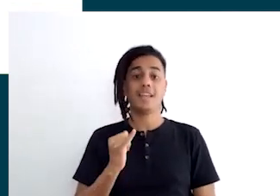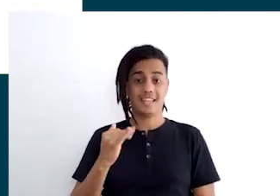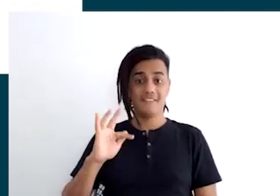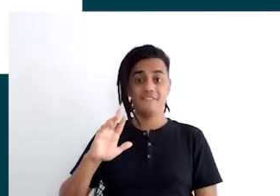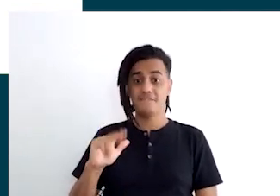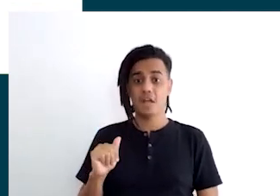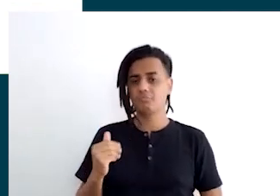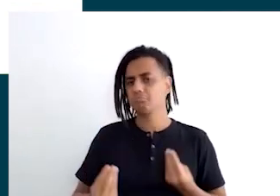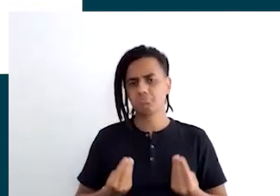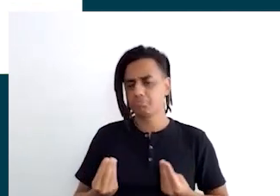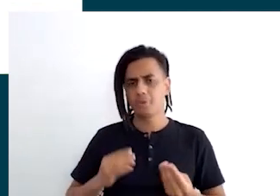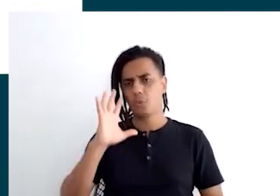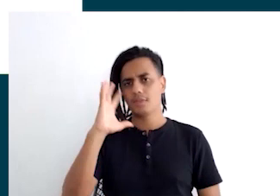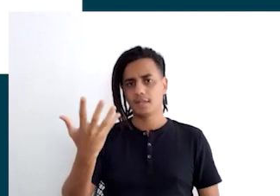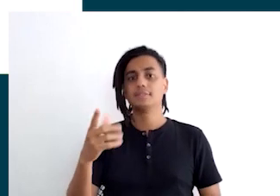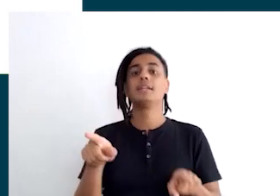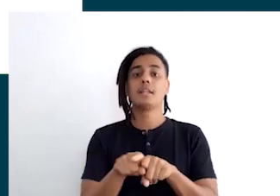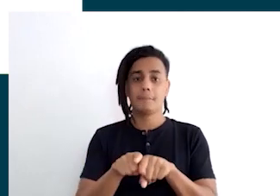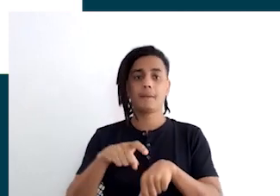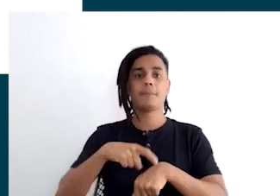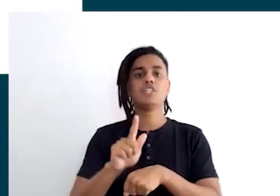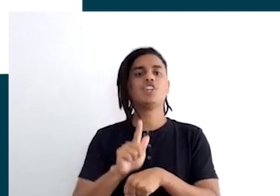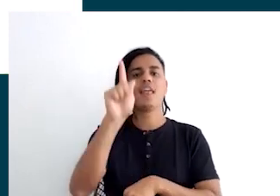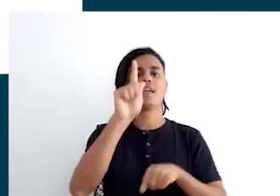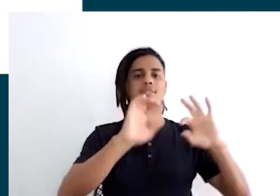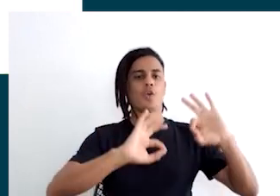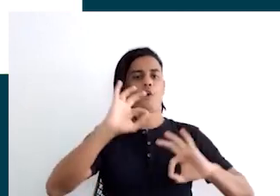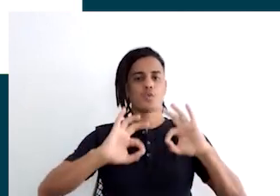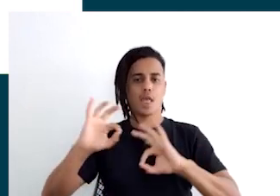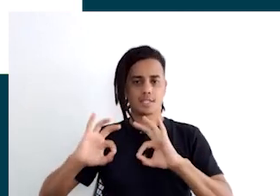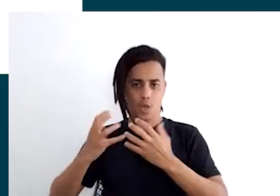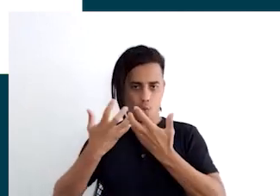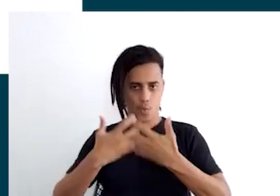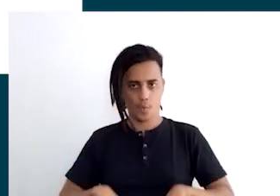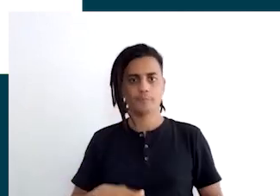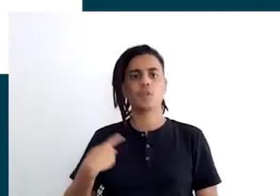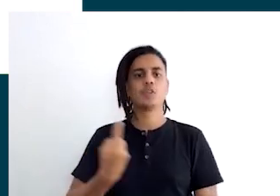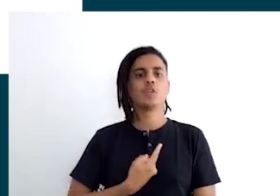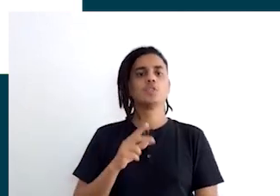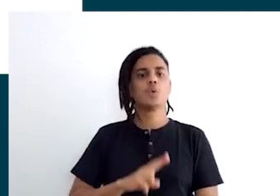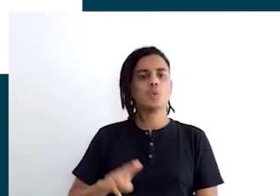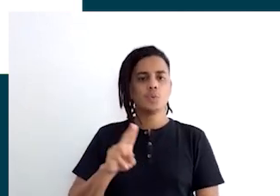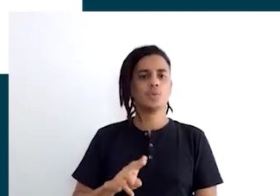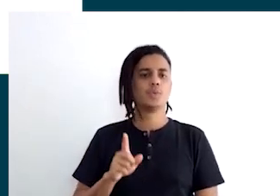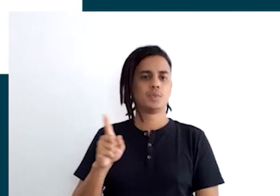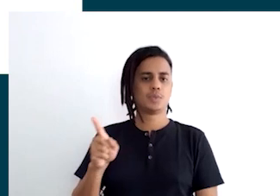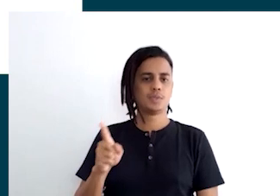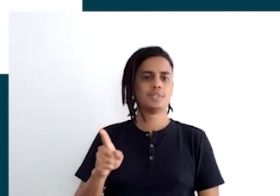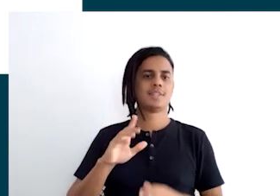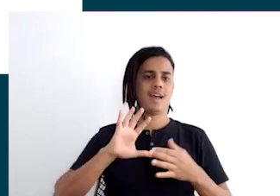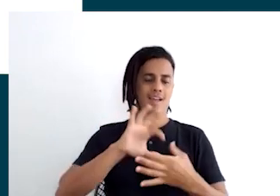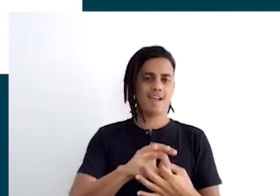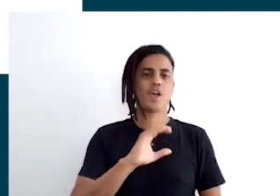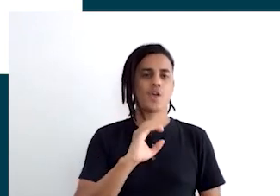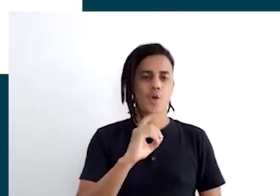entrando também na parte da gerência de configuração. Como a gente usa InfraCode, a gente também inclui as regras de compliance, que eu